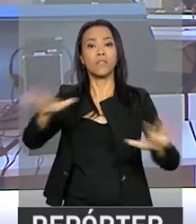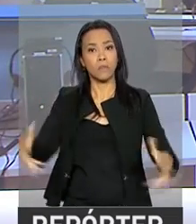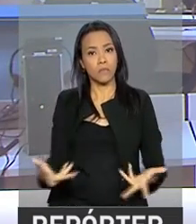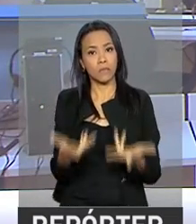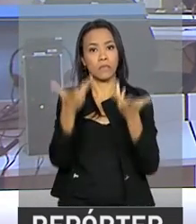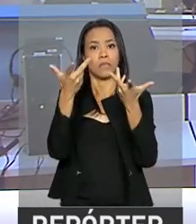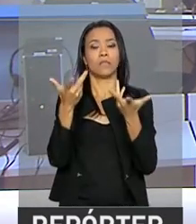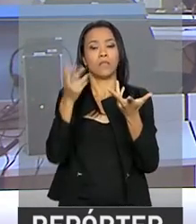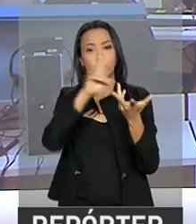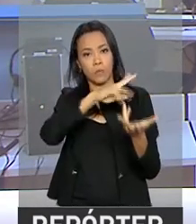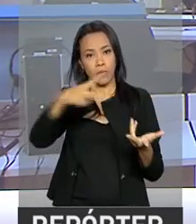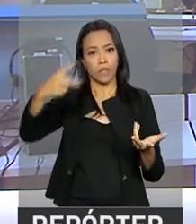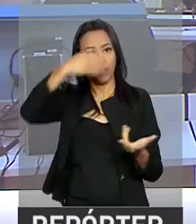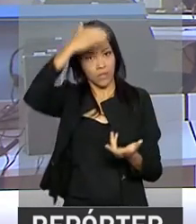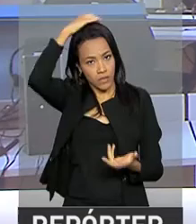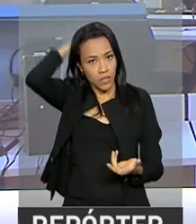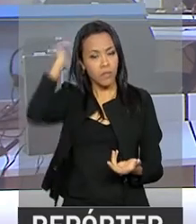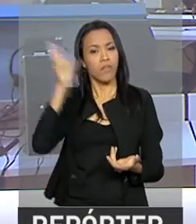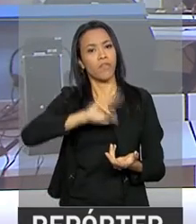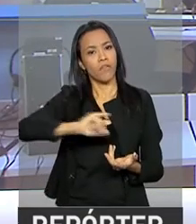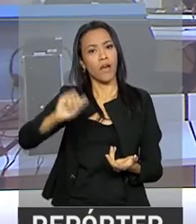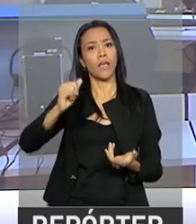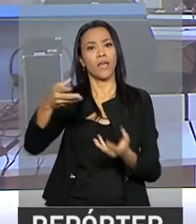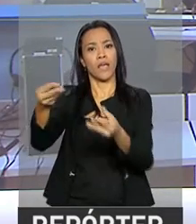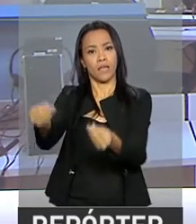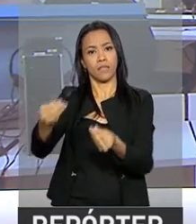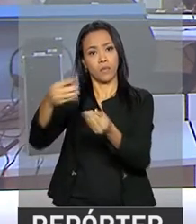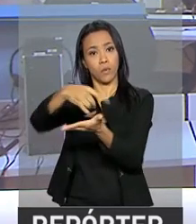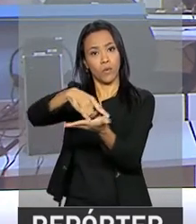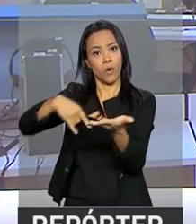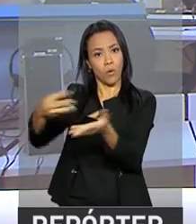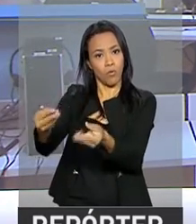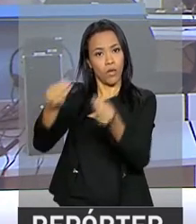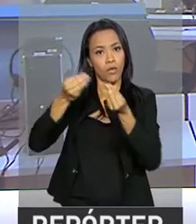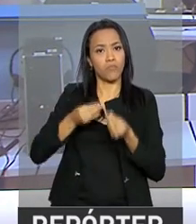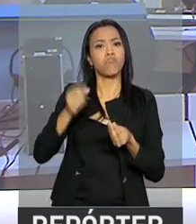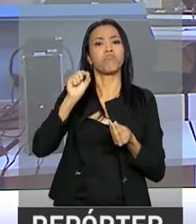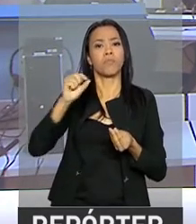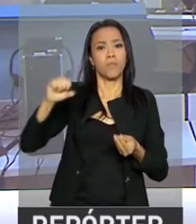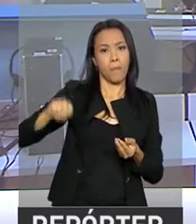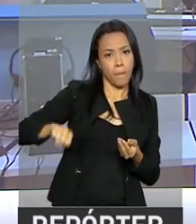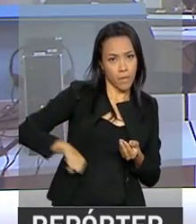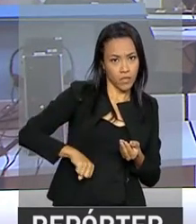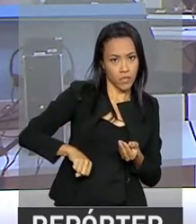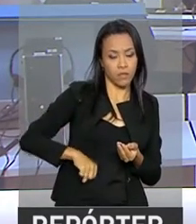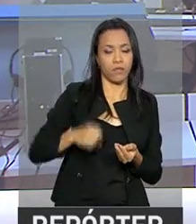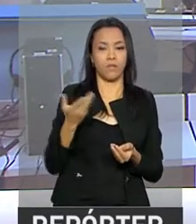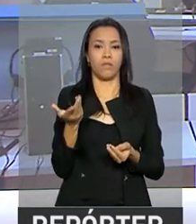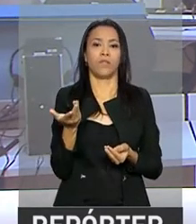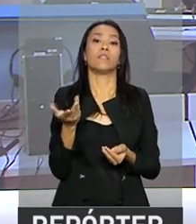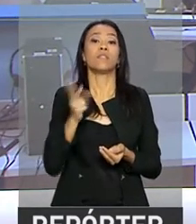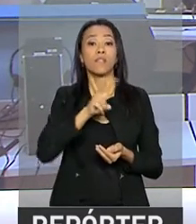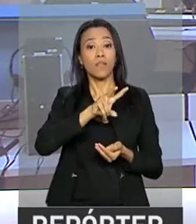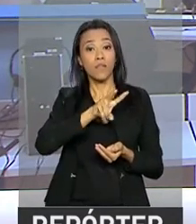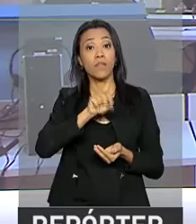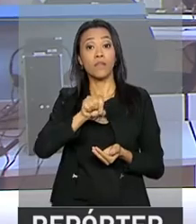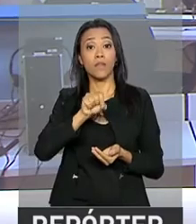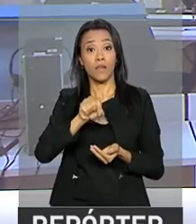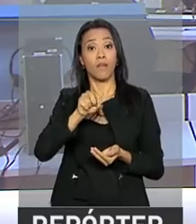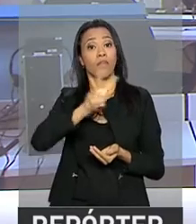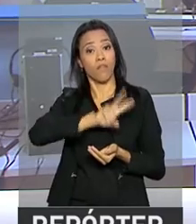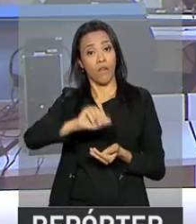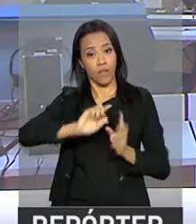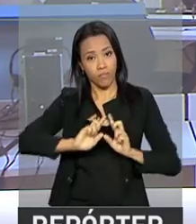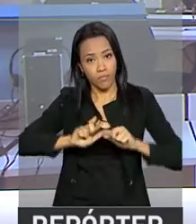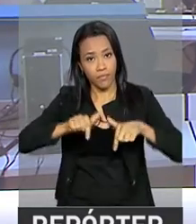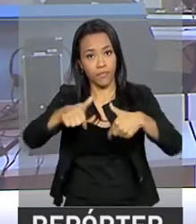Planalto, o presidente Temer vai receber as cartas credenciais de embaixadores estrangeiros que passam a